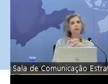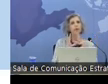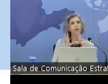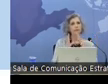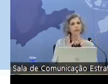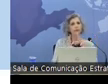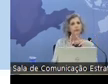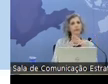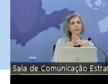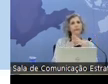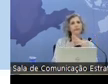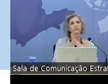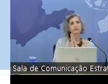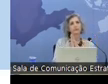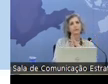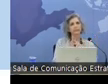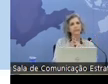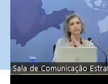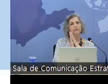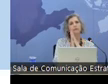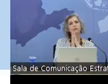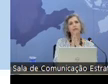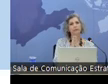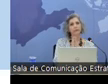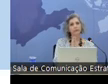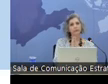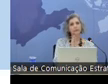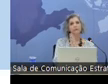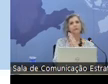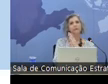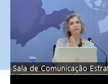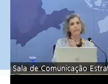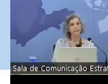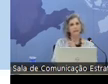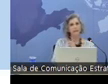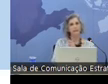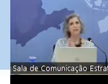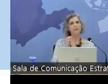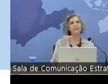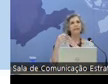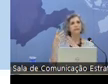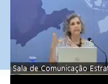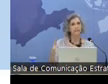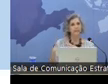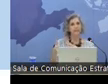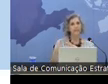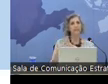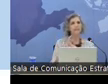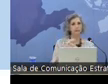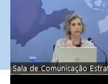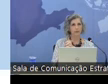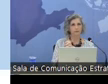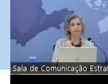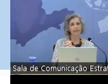ficha ao binômio mãe-filho Então você tem uma ficha integrada você nos ficava gestante notificado a criança resposta e até o encerramento